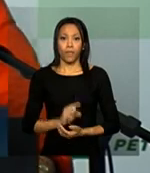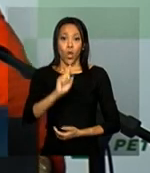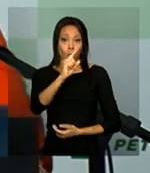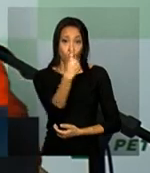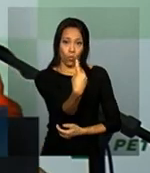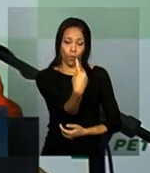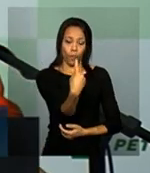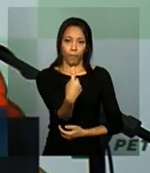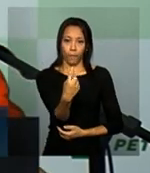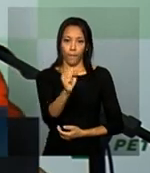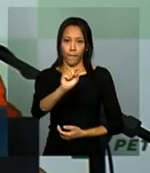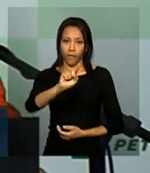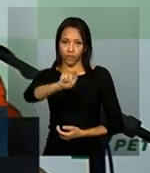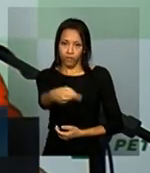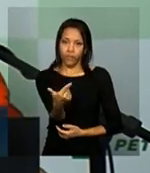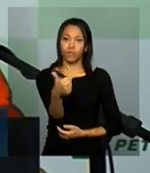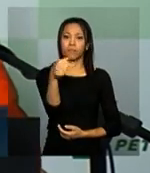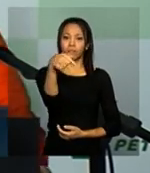1,7